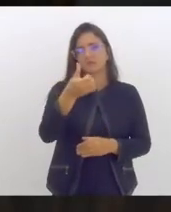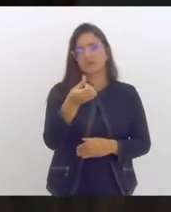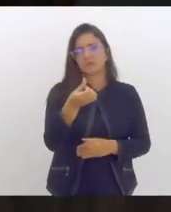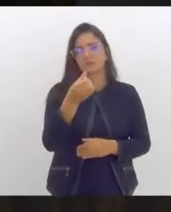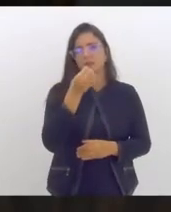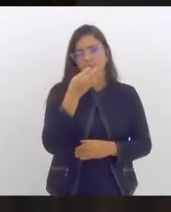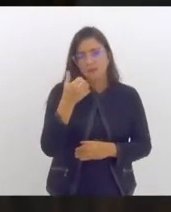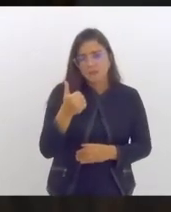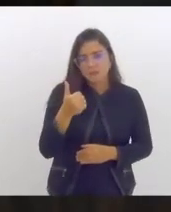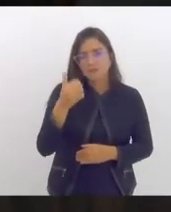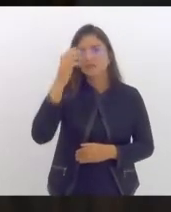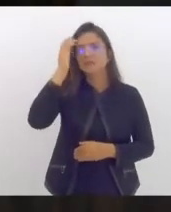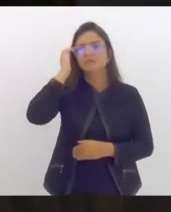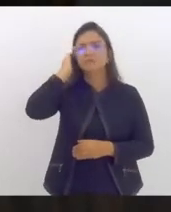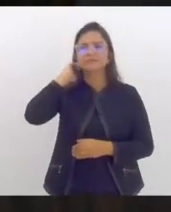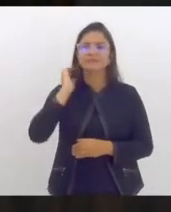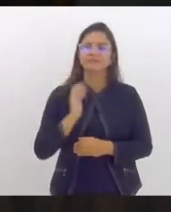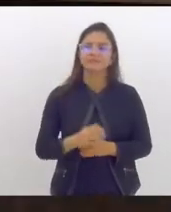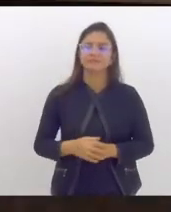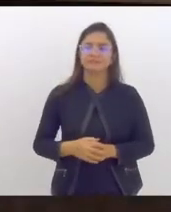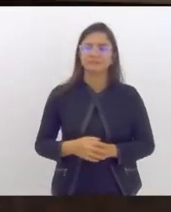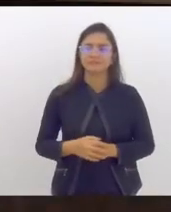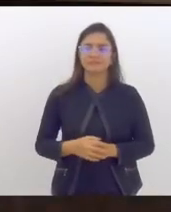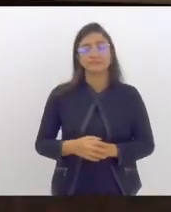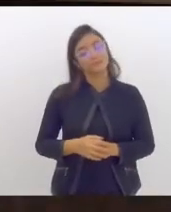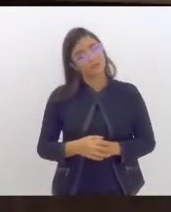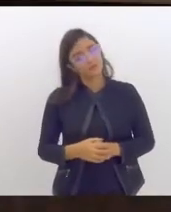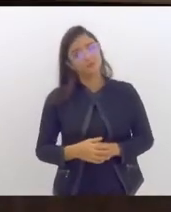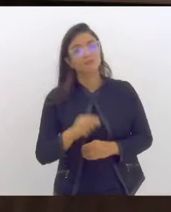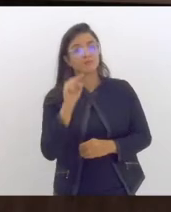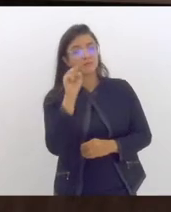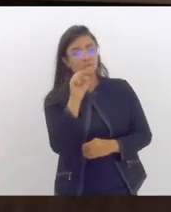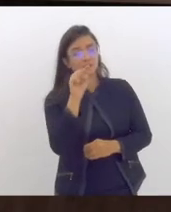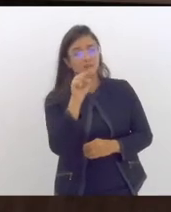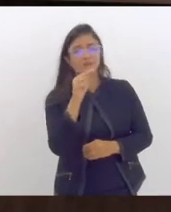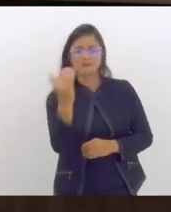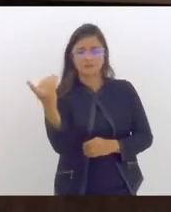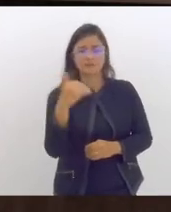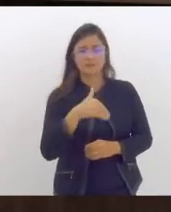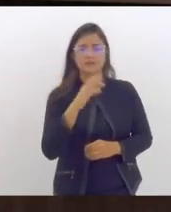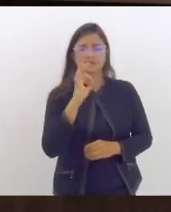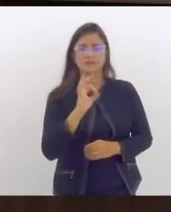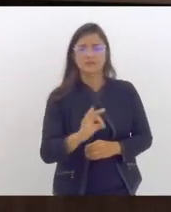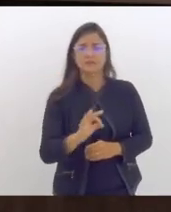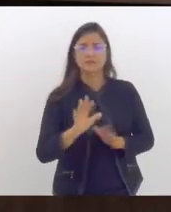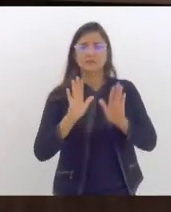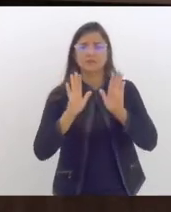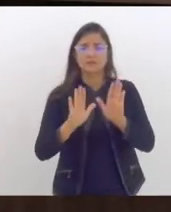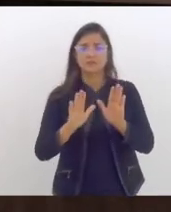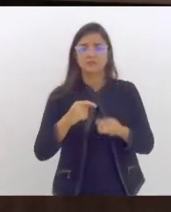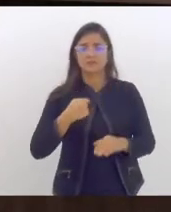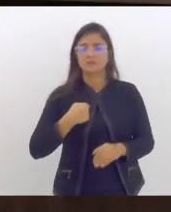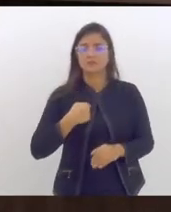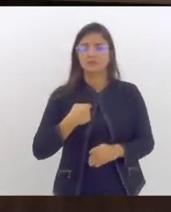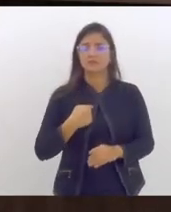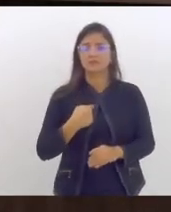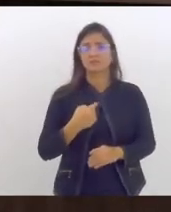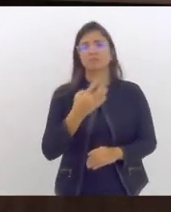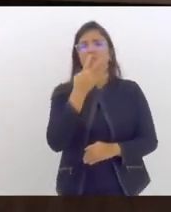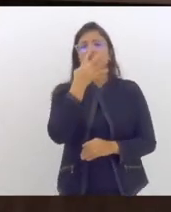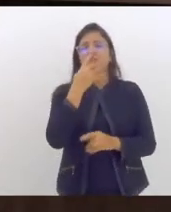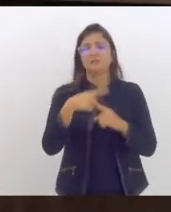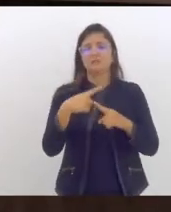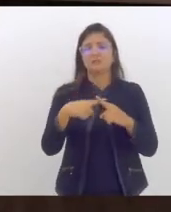Paulo. Hoje e sempre. Quanto à senhora, não tenho a menor dúvida. Mas como o trabalho é híbrido, nem de